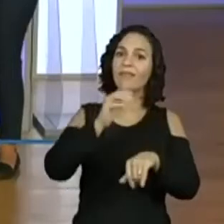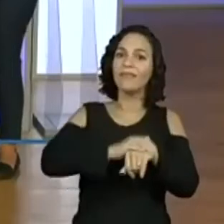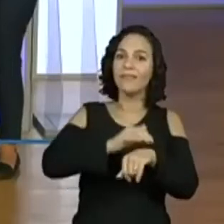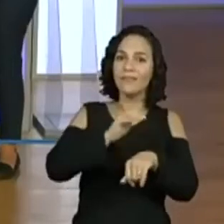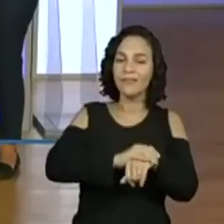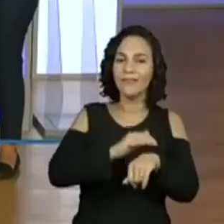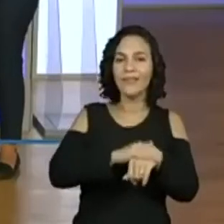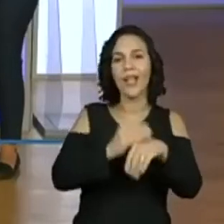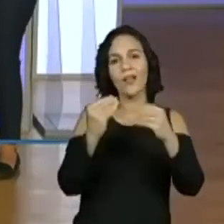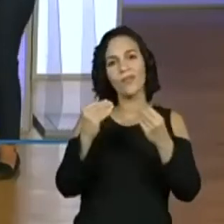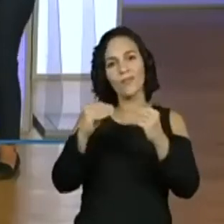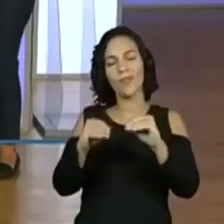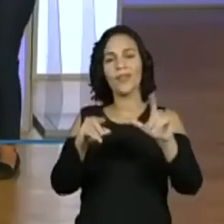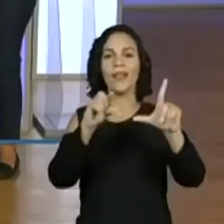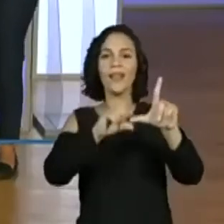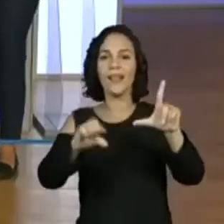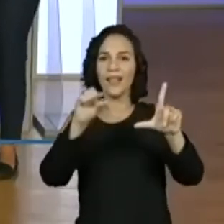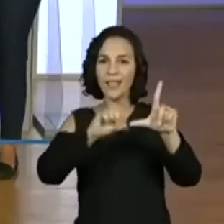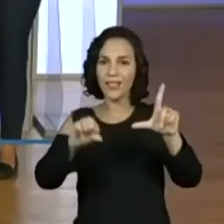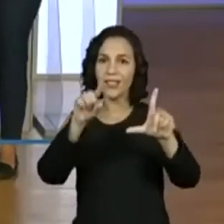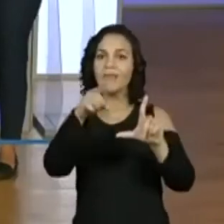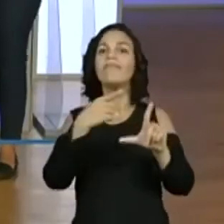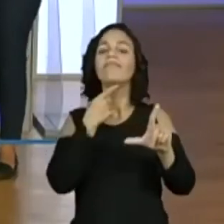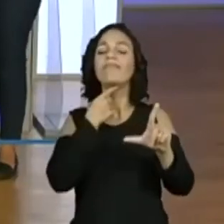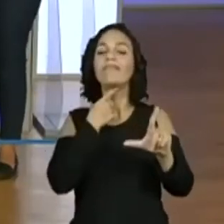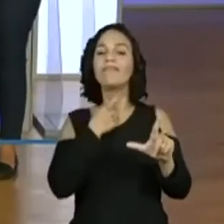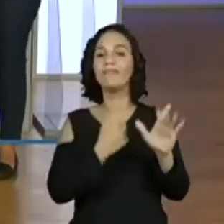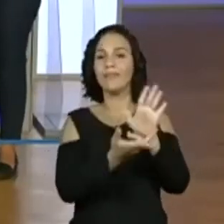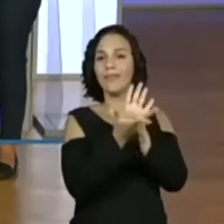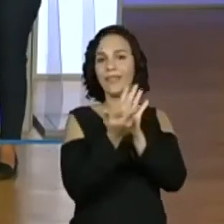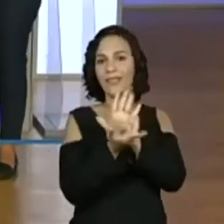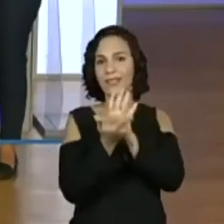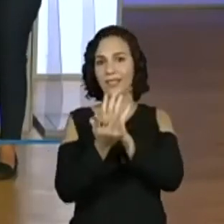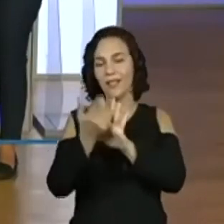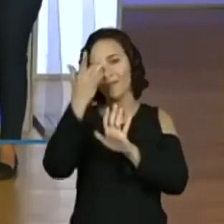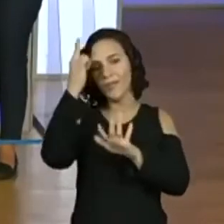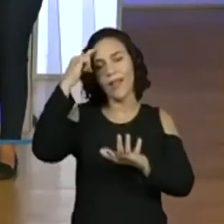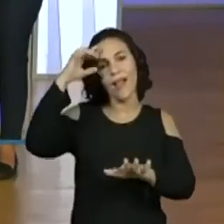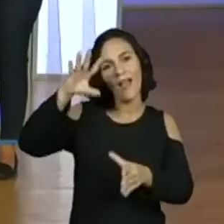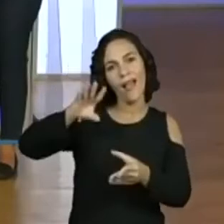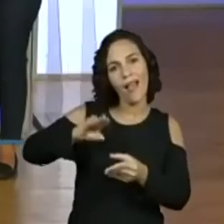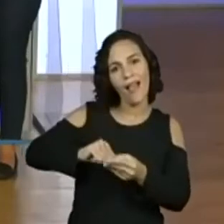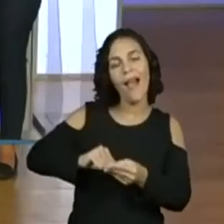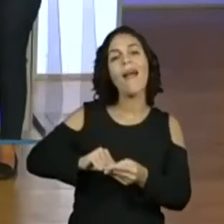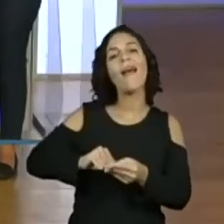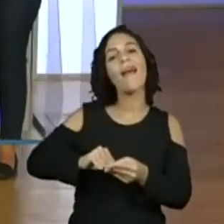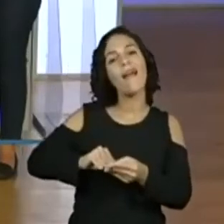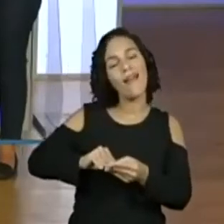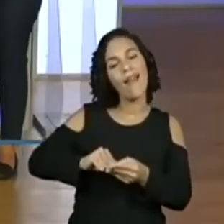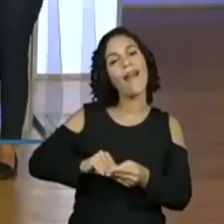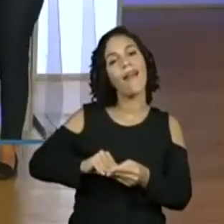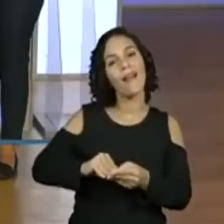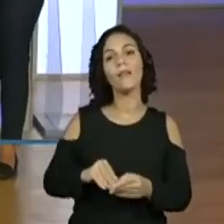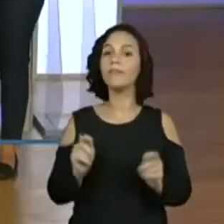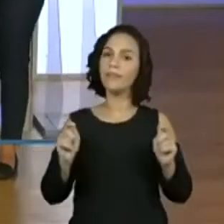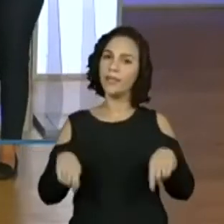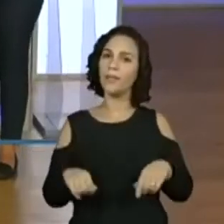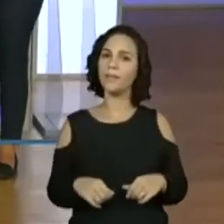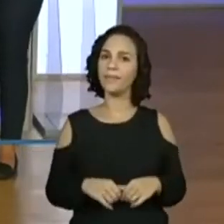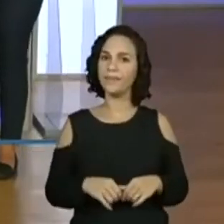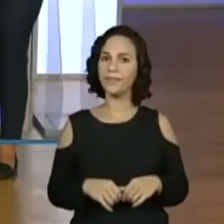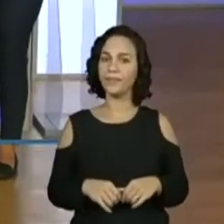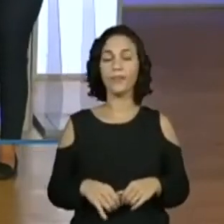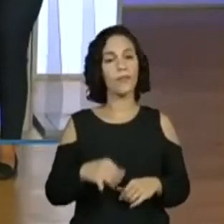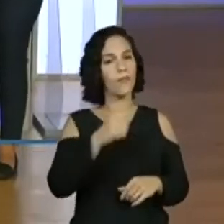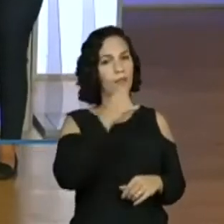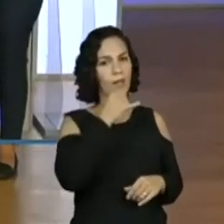a legenda do que eles quiseram desenhar, para quem ver esse desenho poder saber o que eles queriam. Exato. Às vezes a gente vai